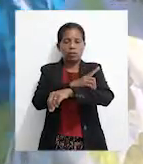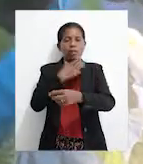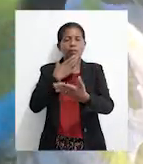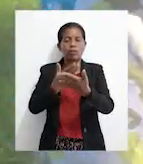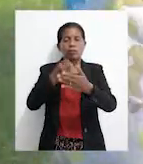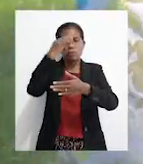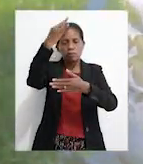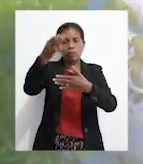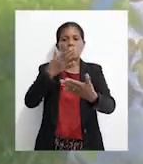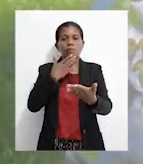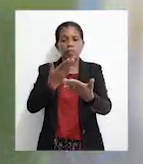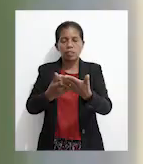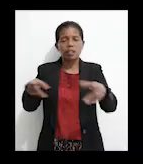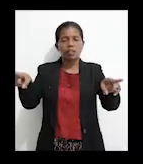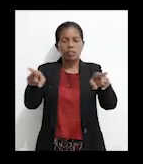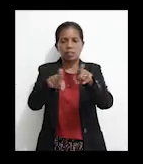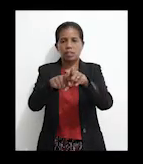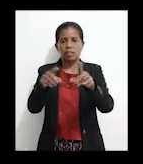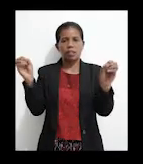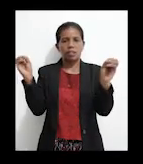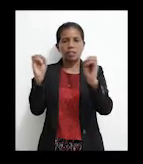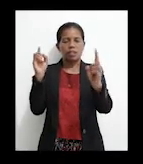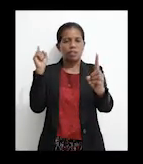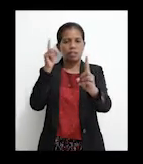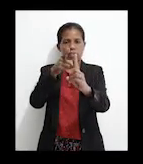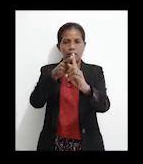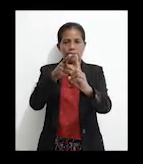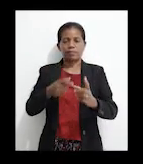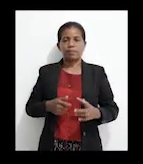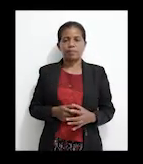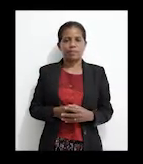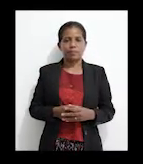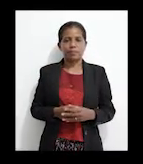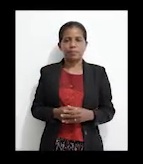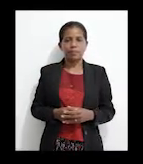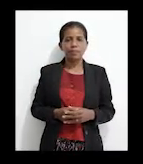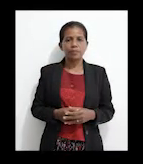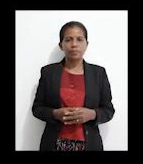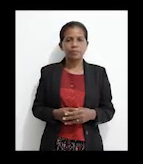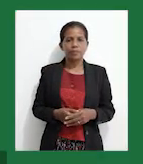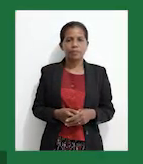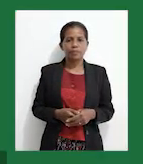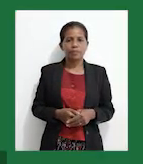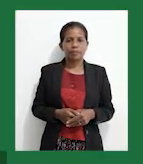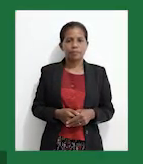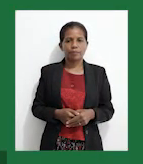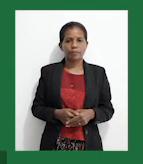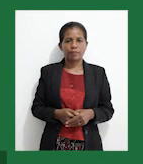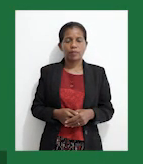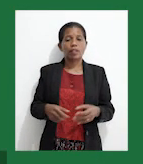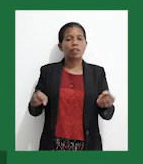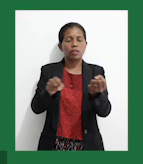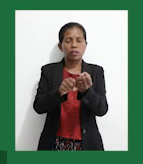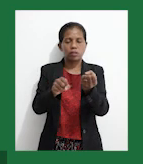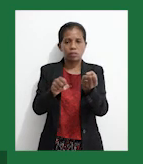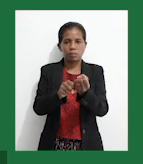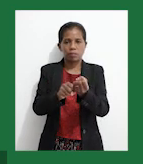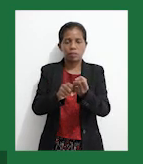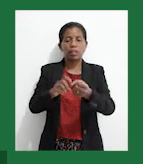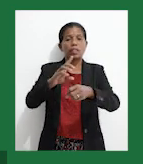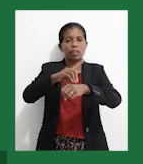nebe sustentável no igual se la atinge. bersuporta risiko redusang